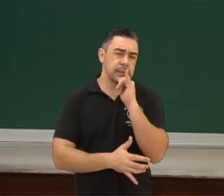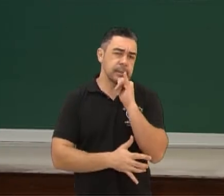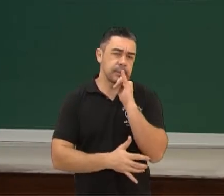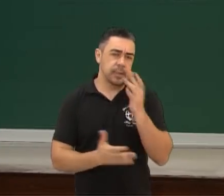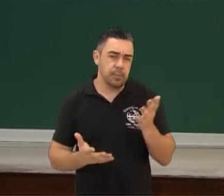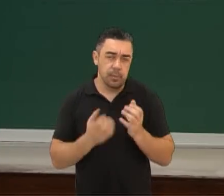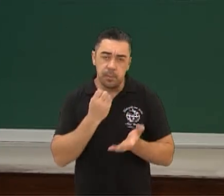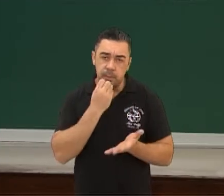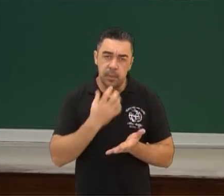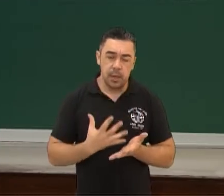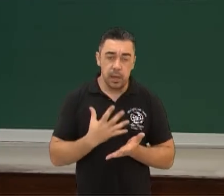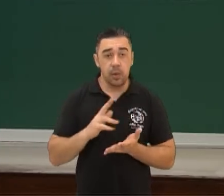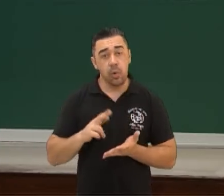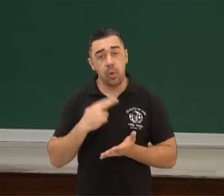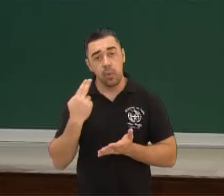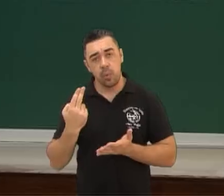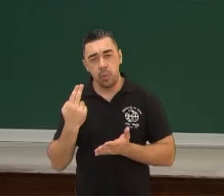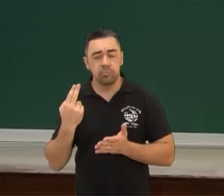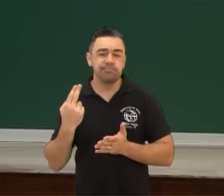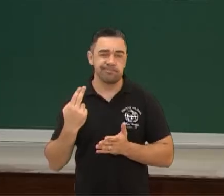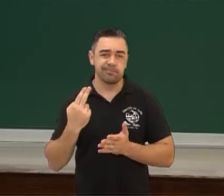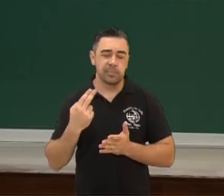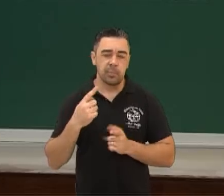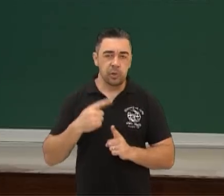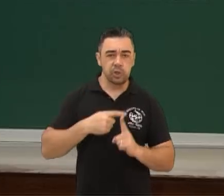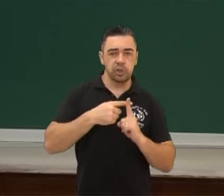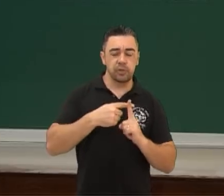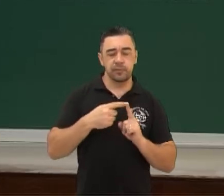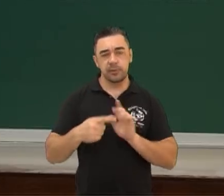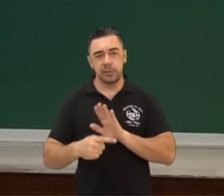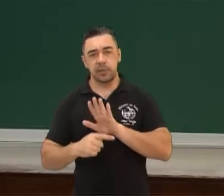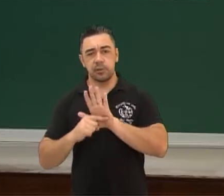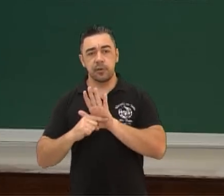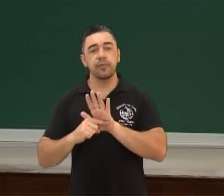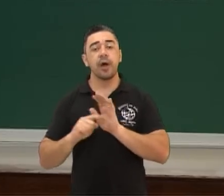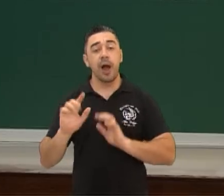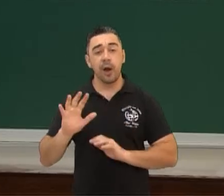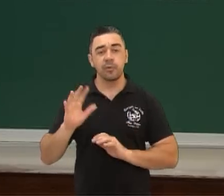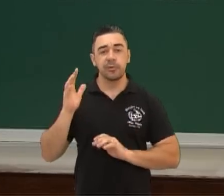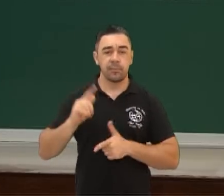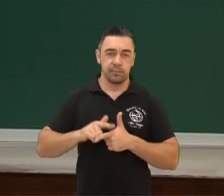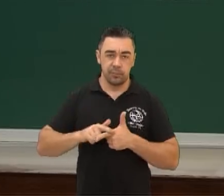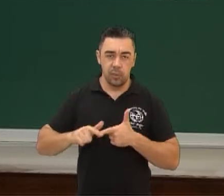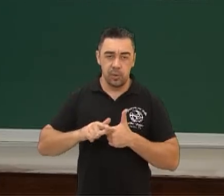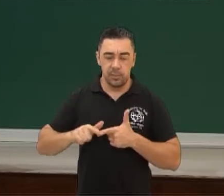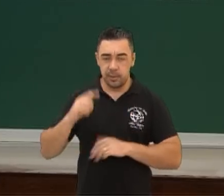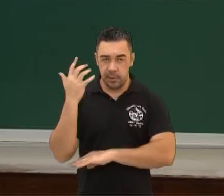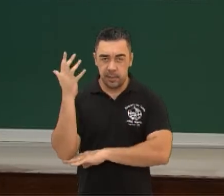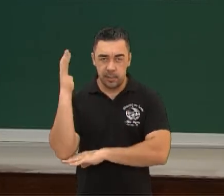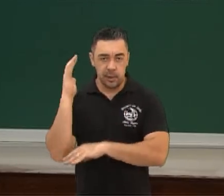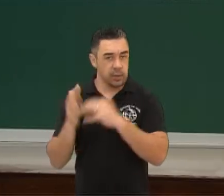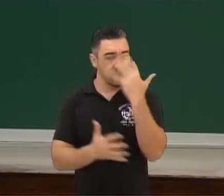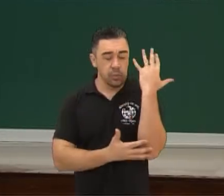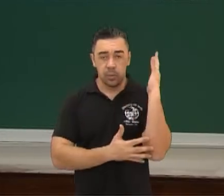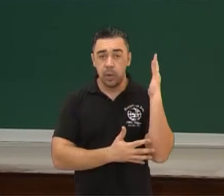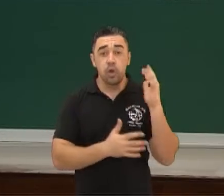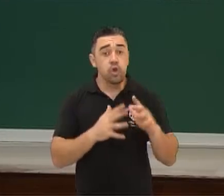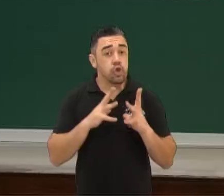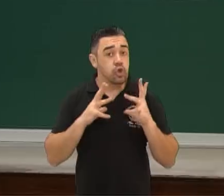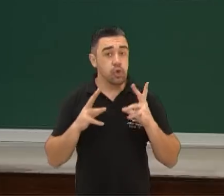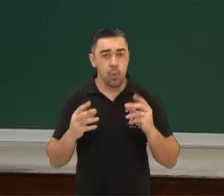forma benéfica ou negativa, elas geram impactos ambientais. Toda modificação.